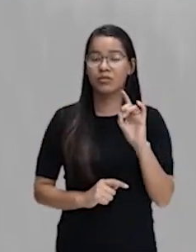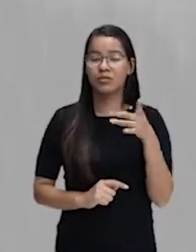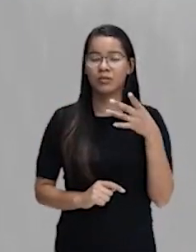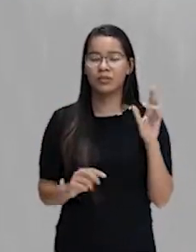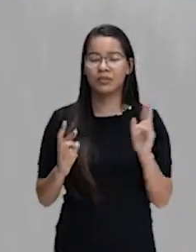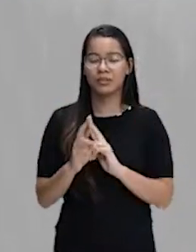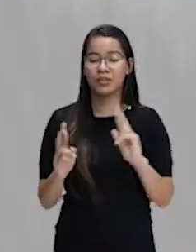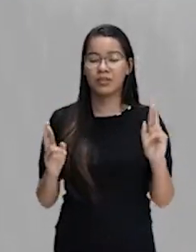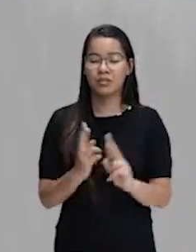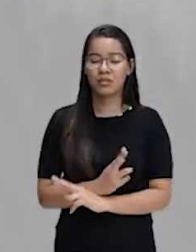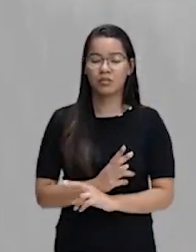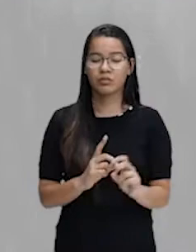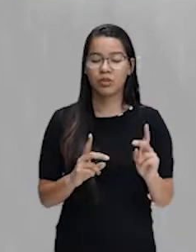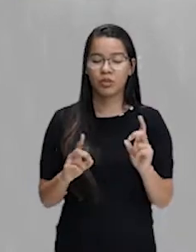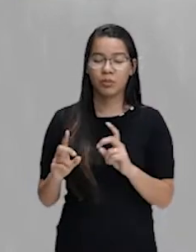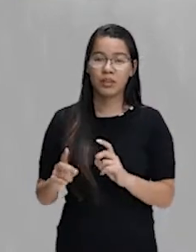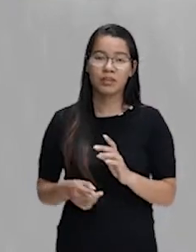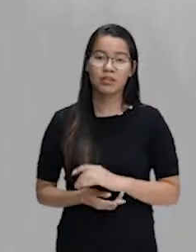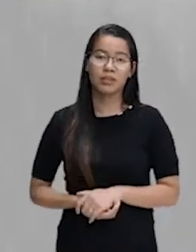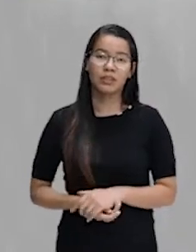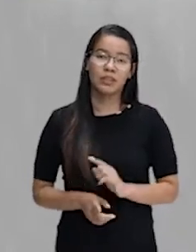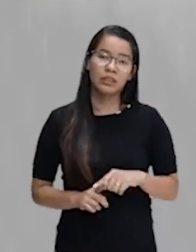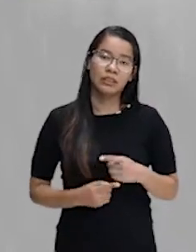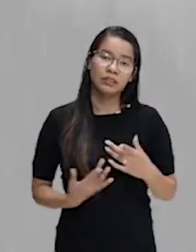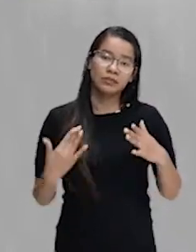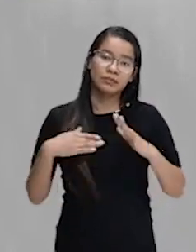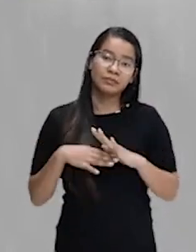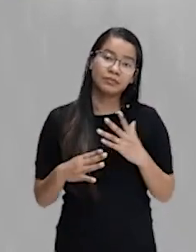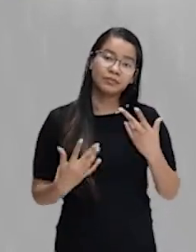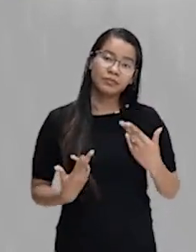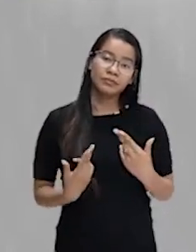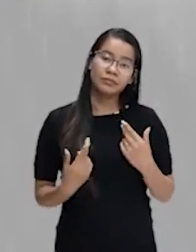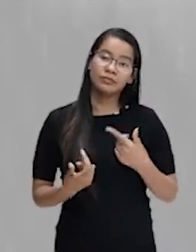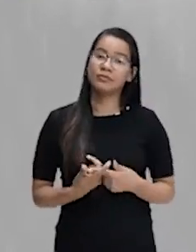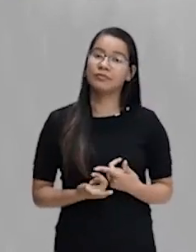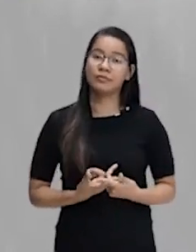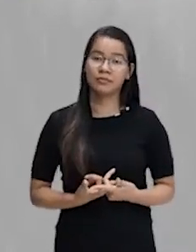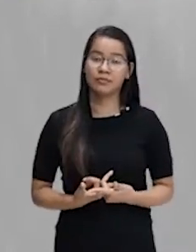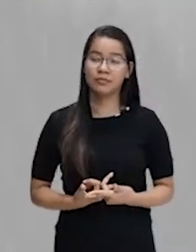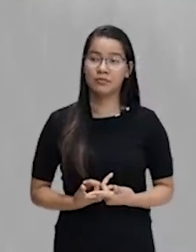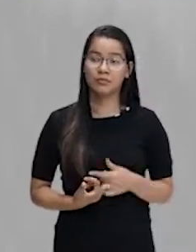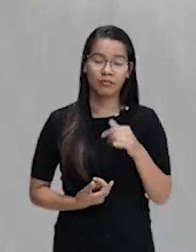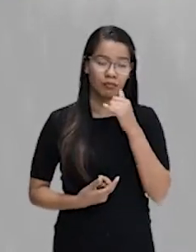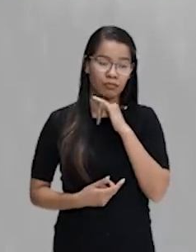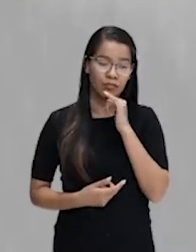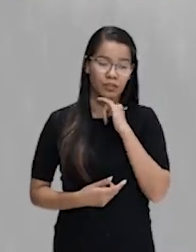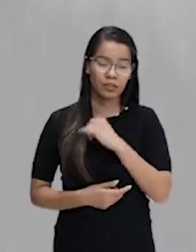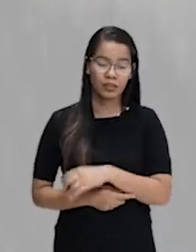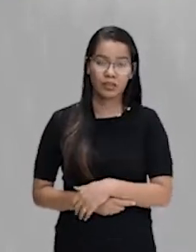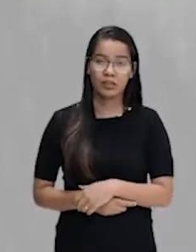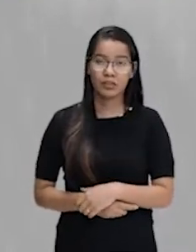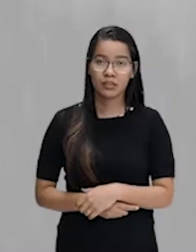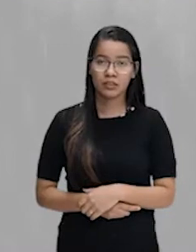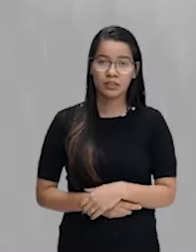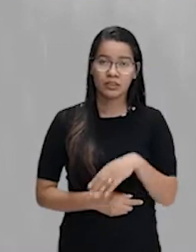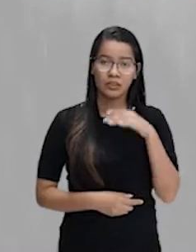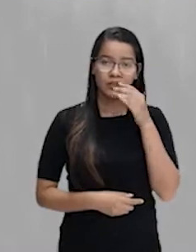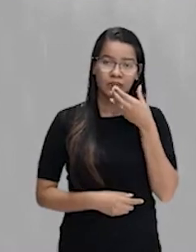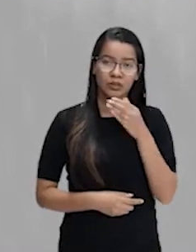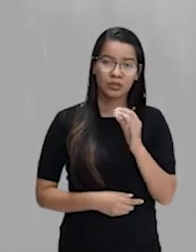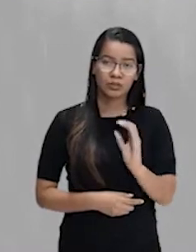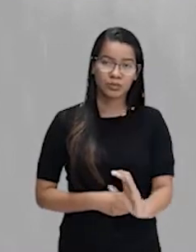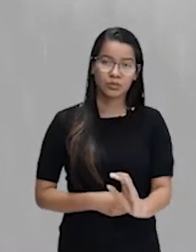comerciais mais próximas do Ocidente como do Oriente, mas até mesmo por conta, por exemplo, da cultura